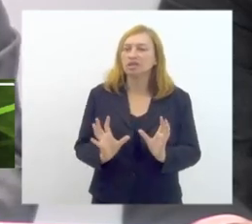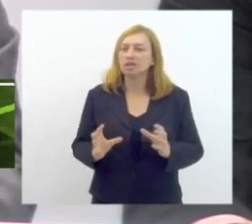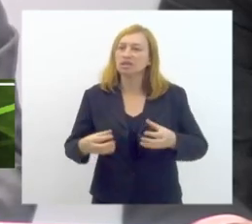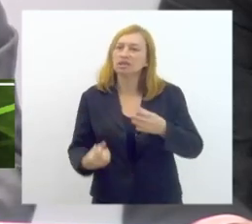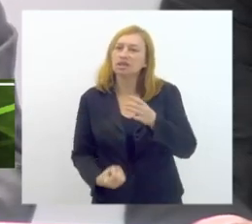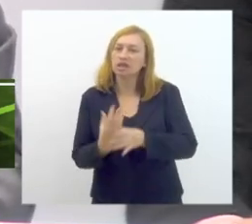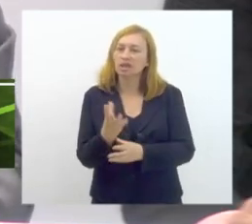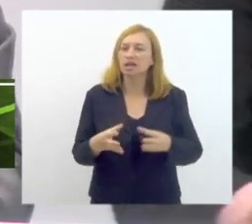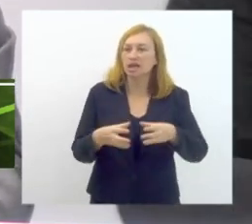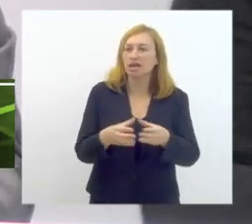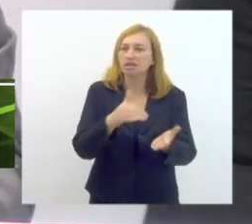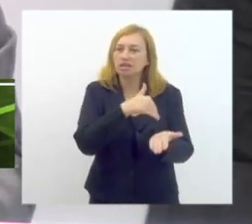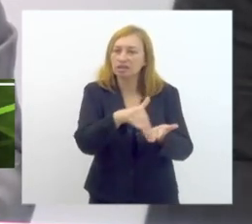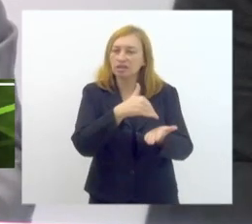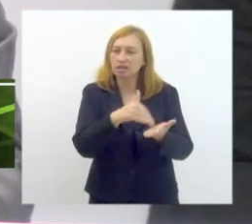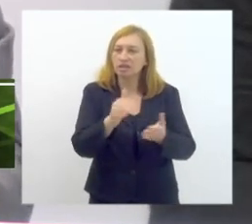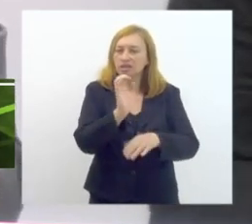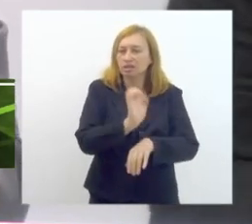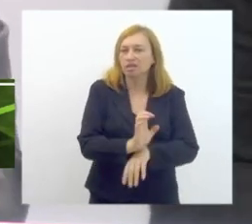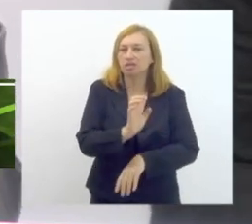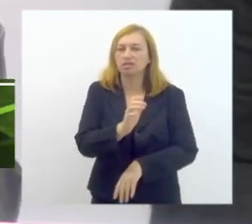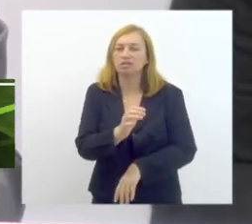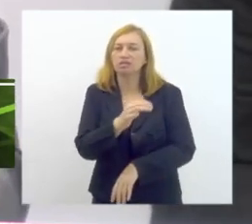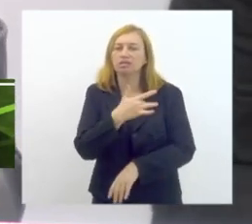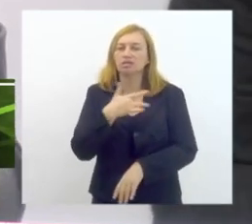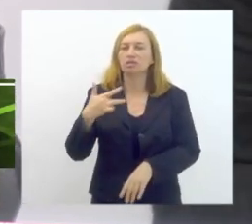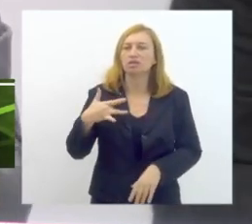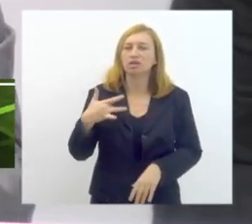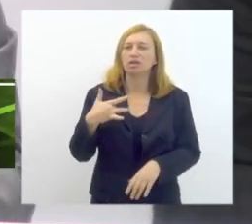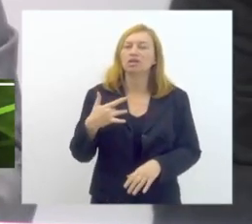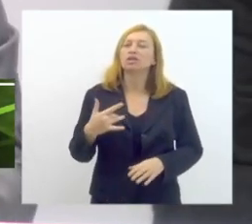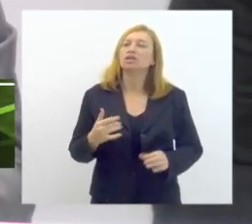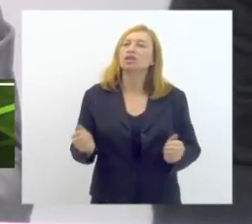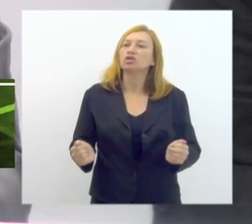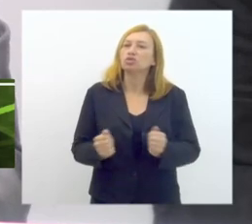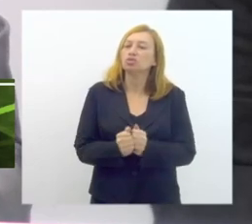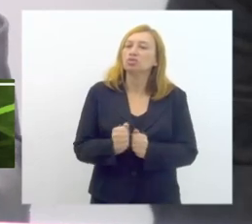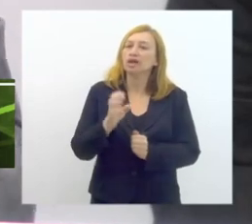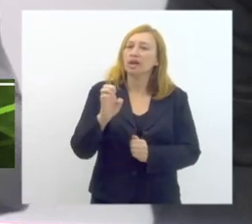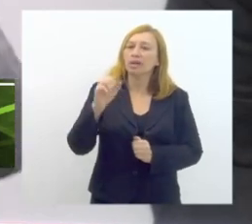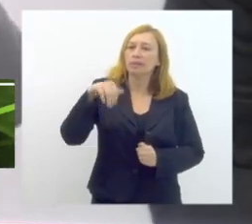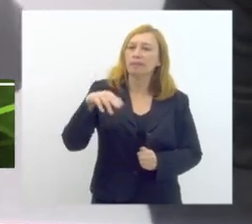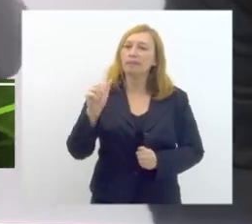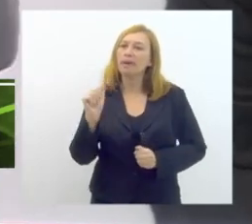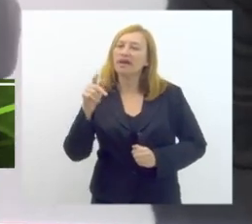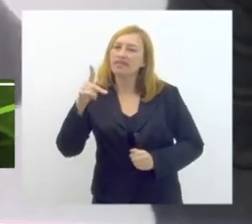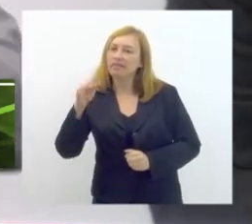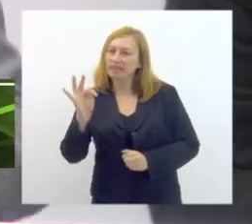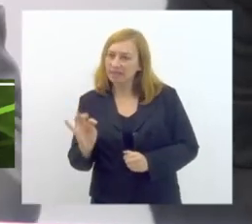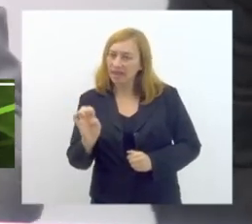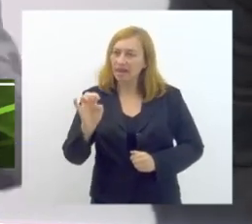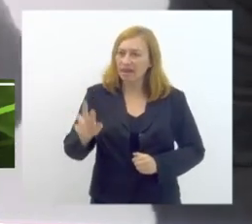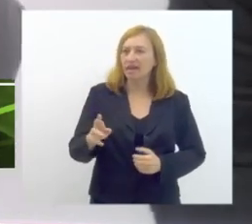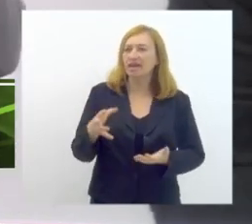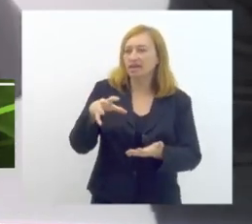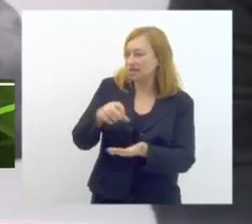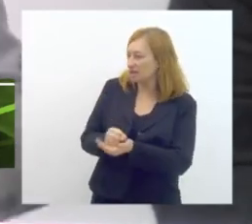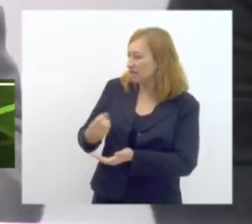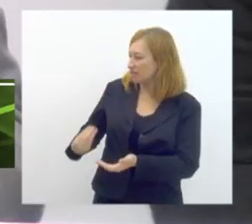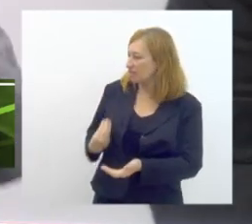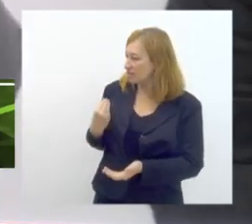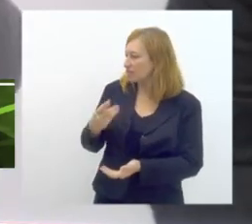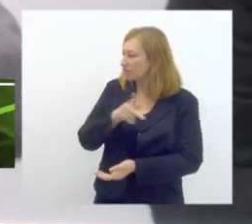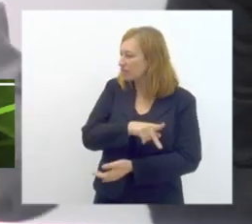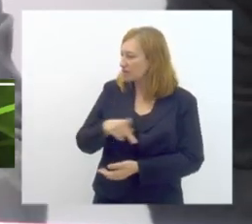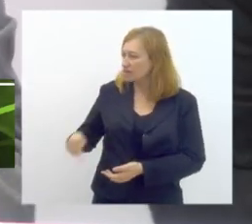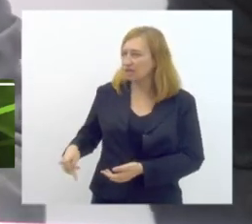pela Secretaria Estadual de Saúde. Esse programa é feito junto com a Emater. Inclusive, quero registrar também a presença do presidente da